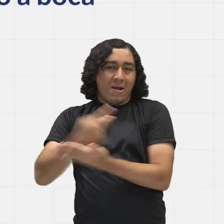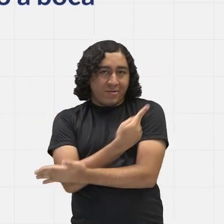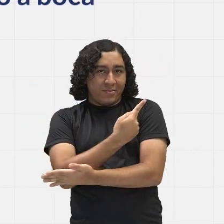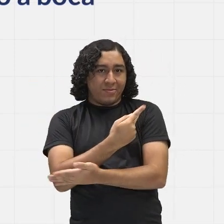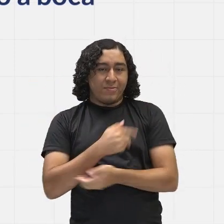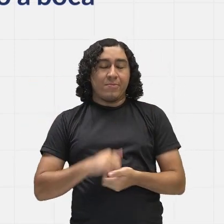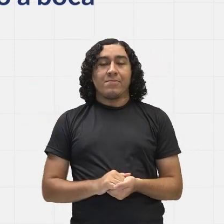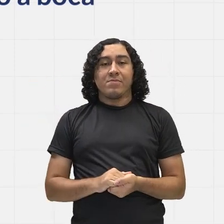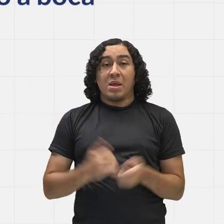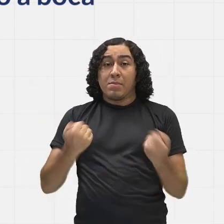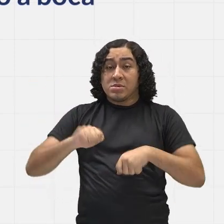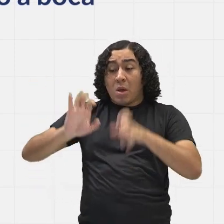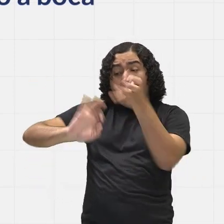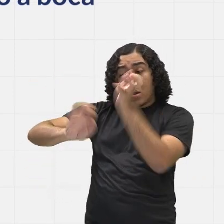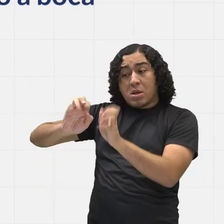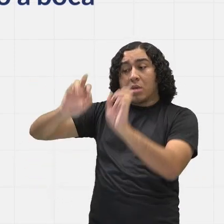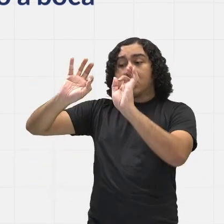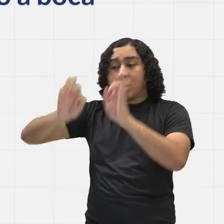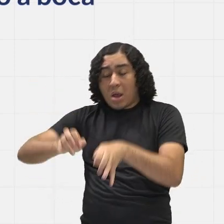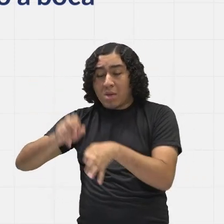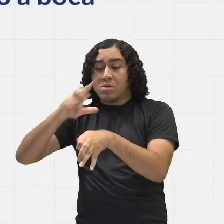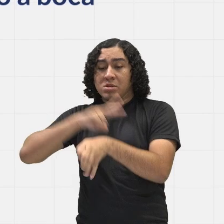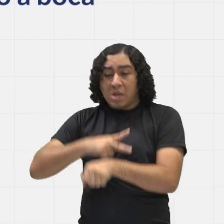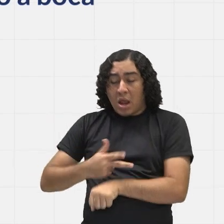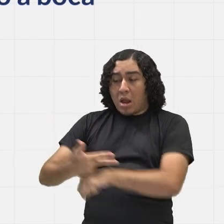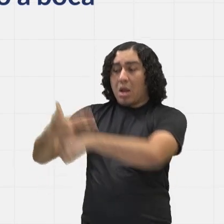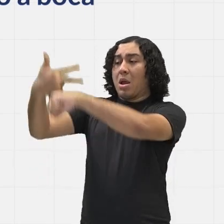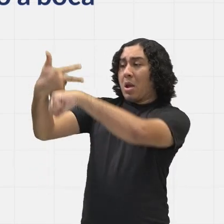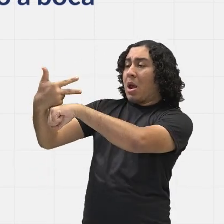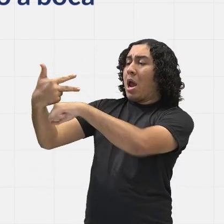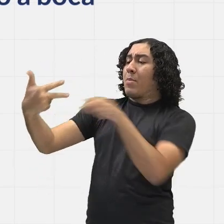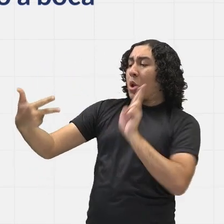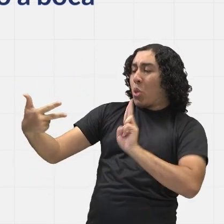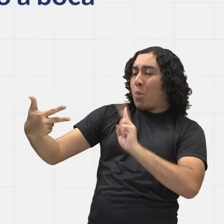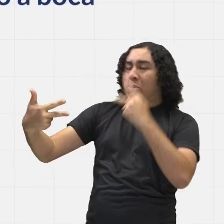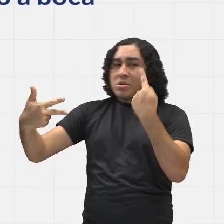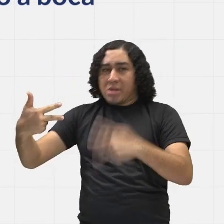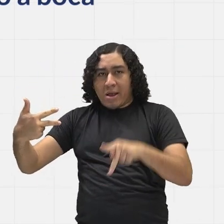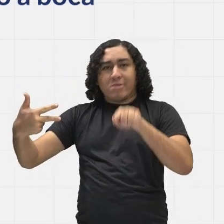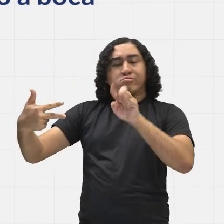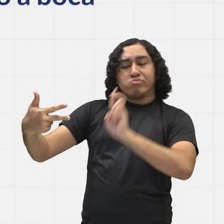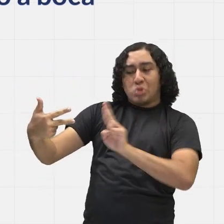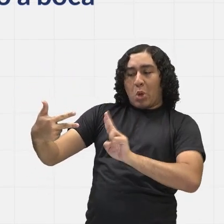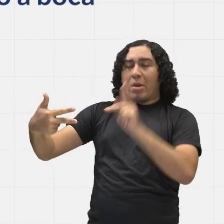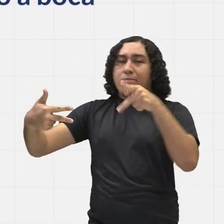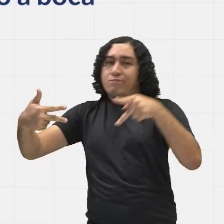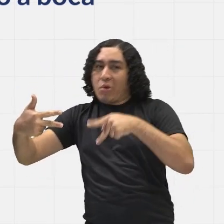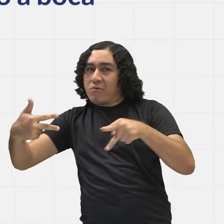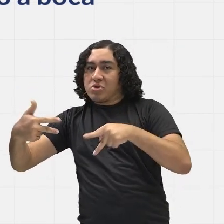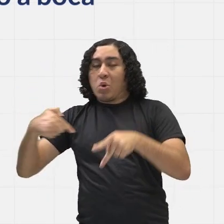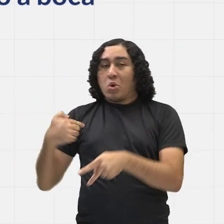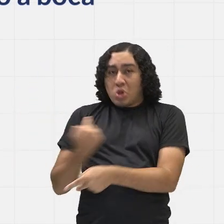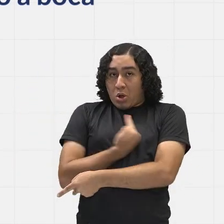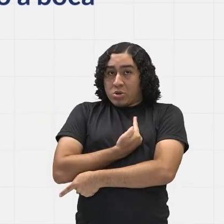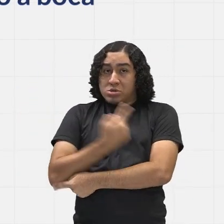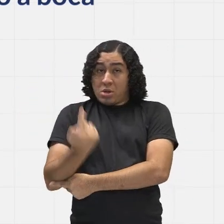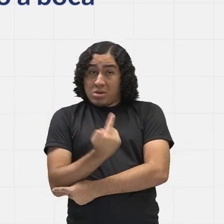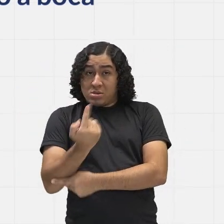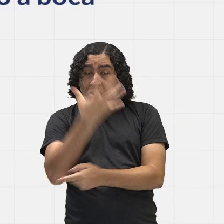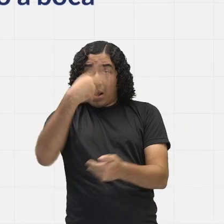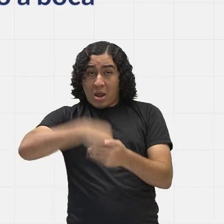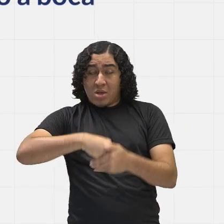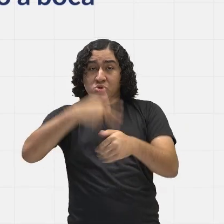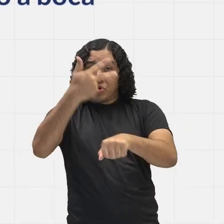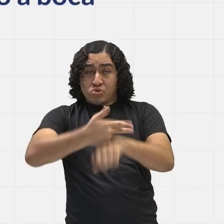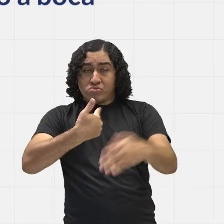direitinho. Vai lá na frente, fale o seu nome, fale o nome do professor. A gente não está só no estúdio, a gente tem, como eu falei para